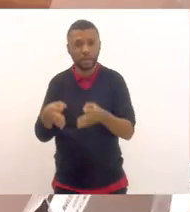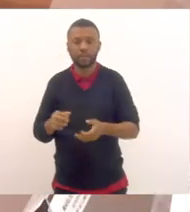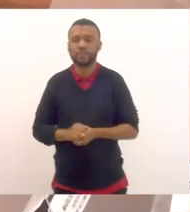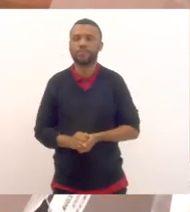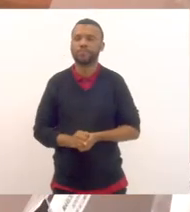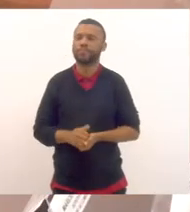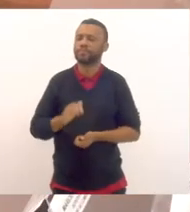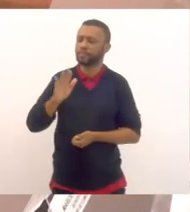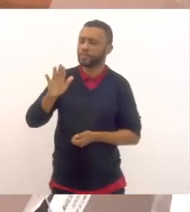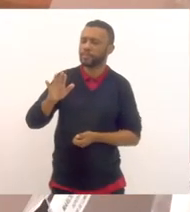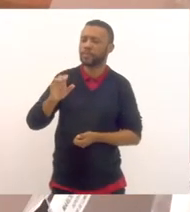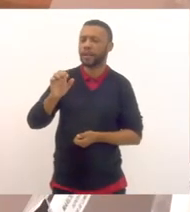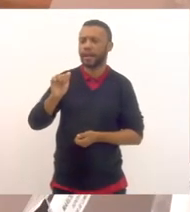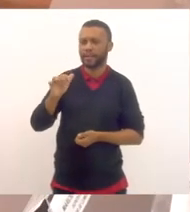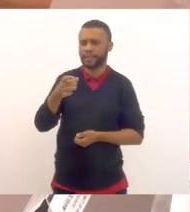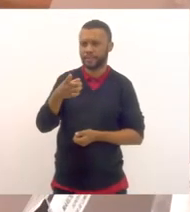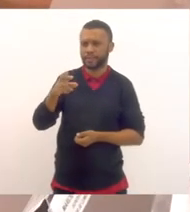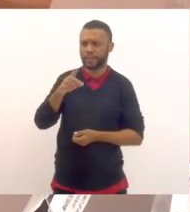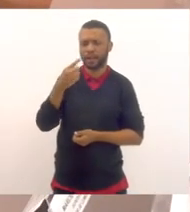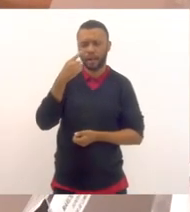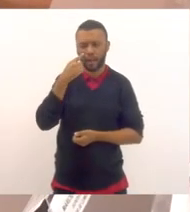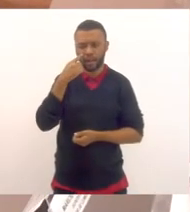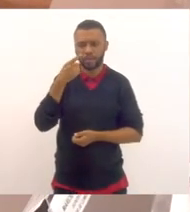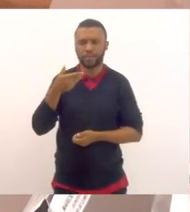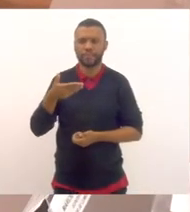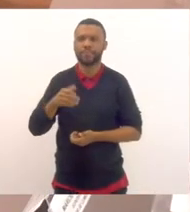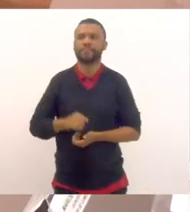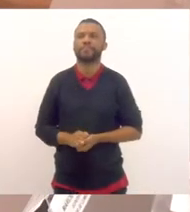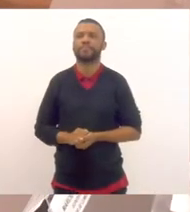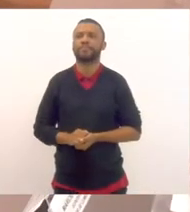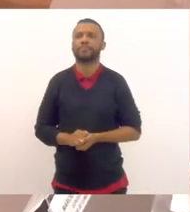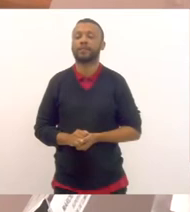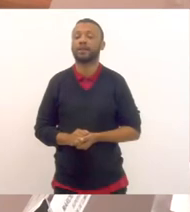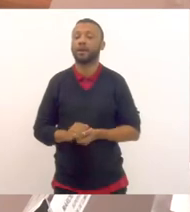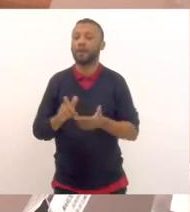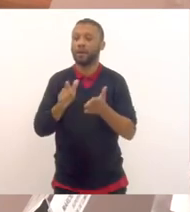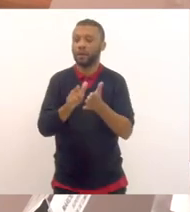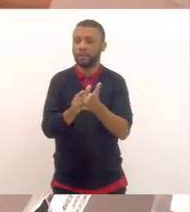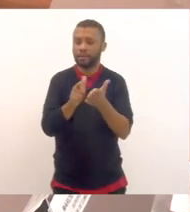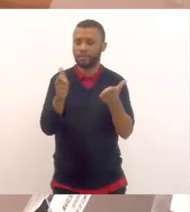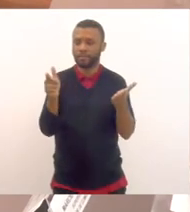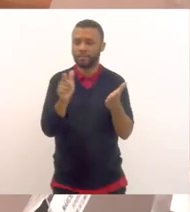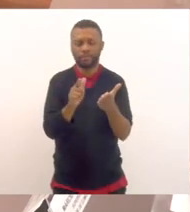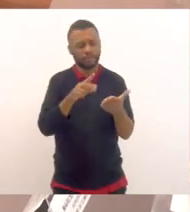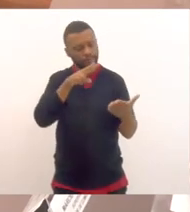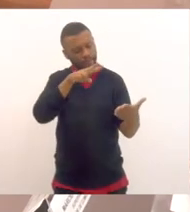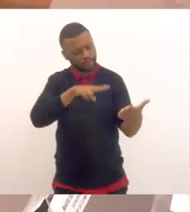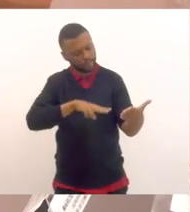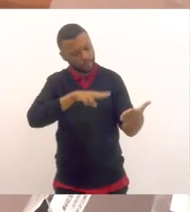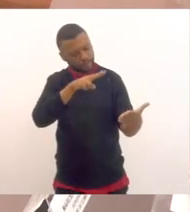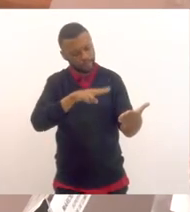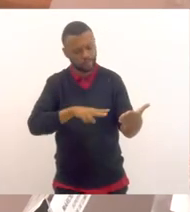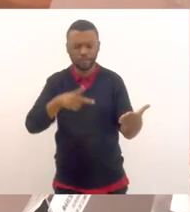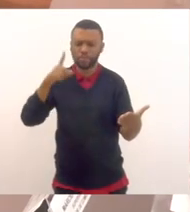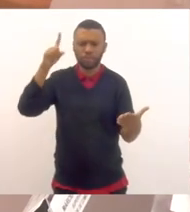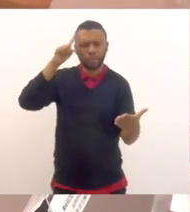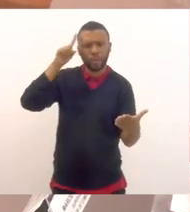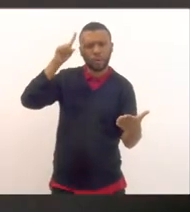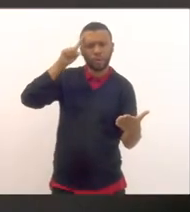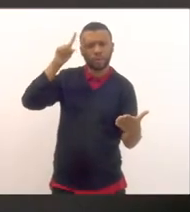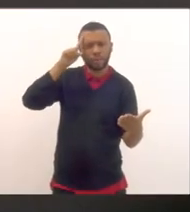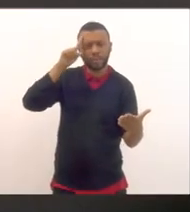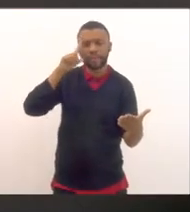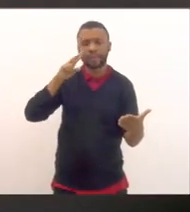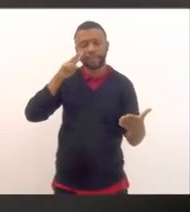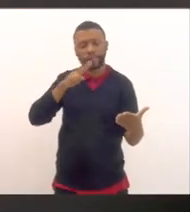Doutor Alexandre olha só e basta ler os jornais diariamente e em que